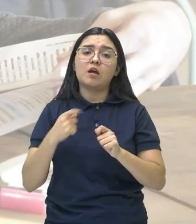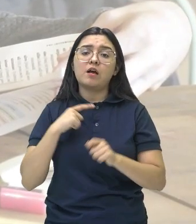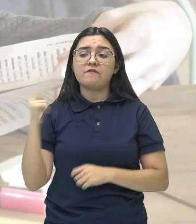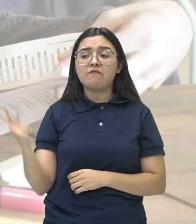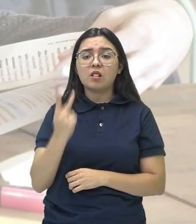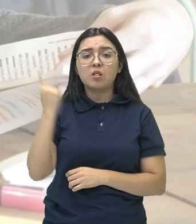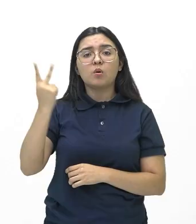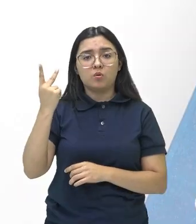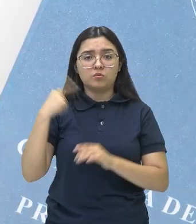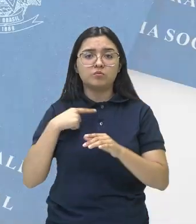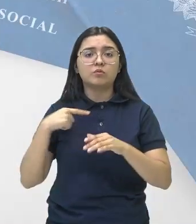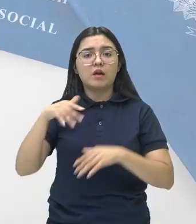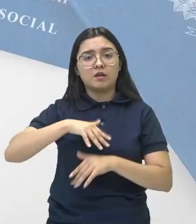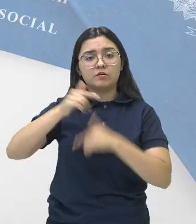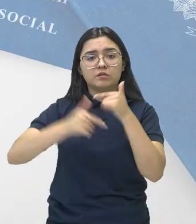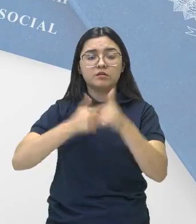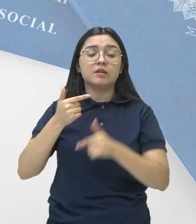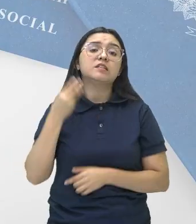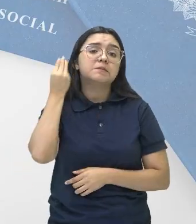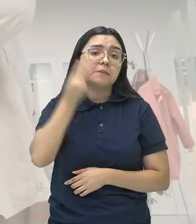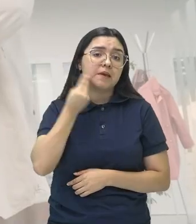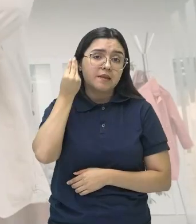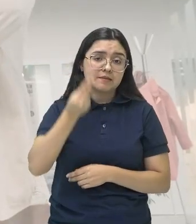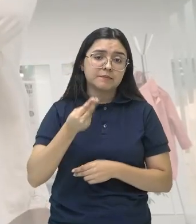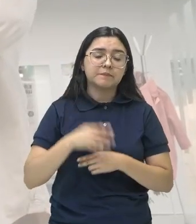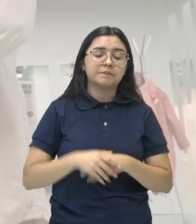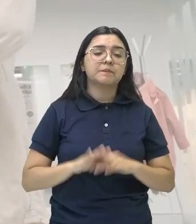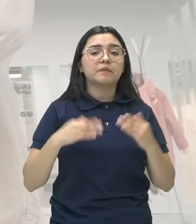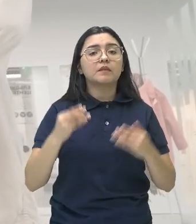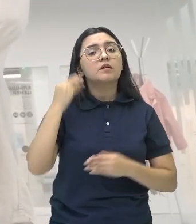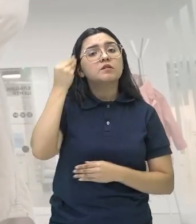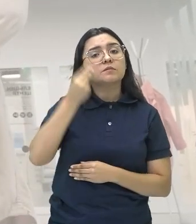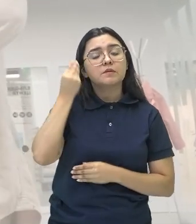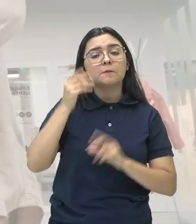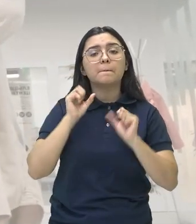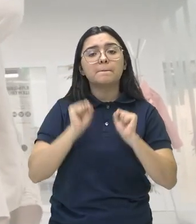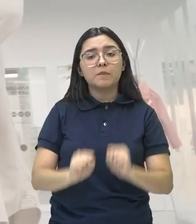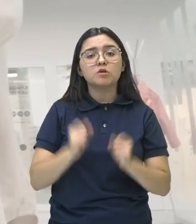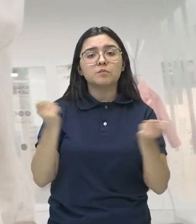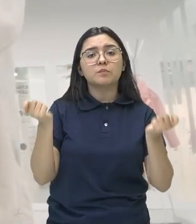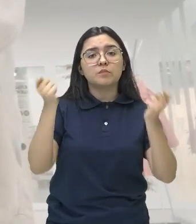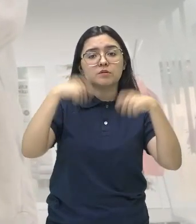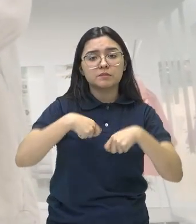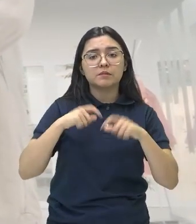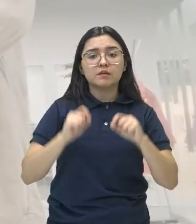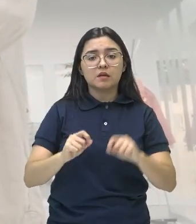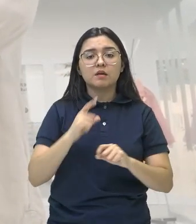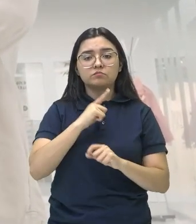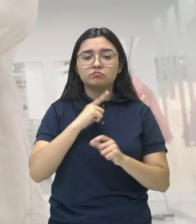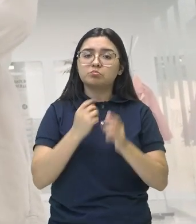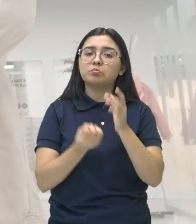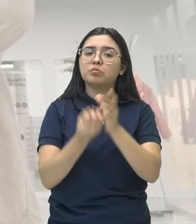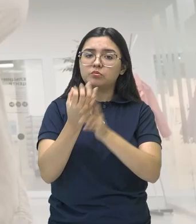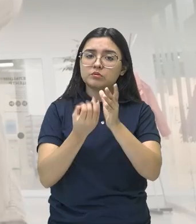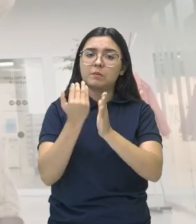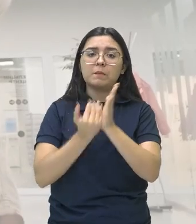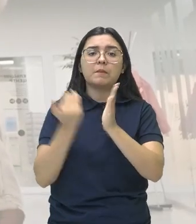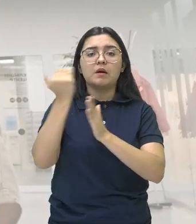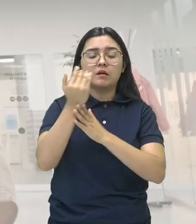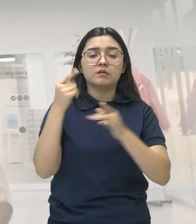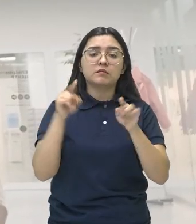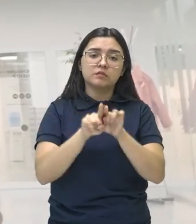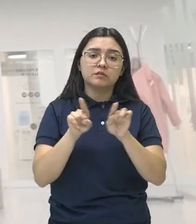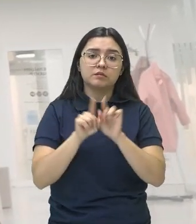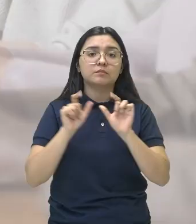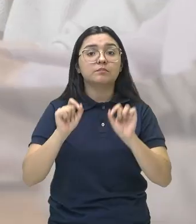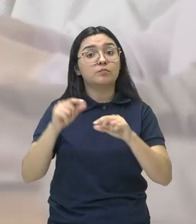de trabalho. Experiência. A experiência pode levar a uma maior eficiência e produtividade, justificando